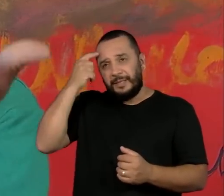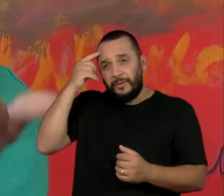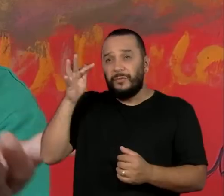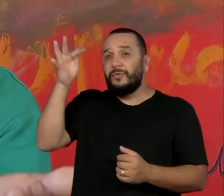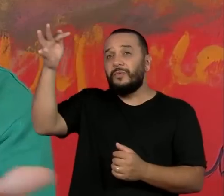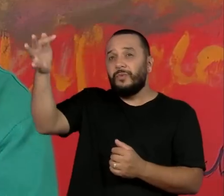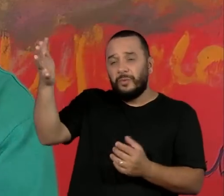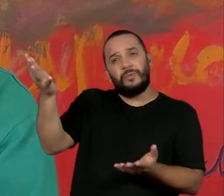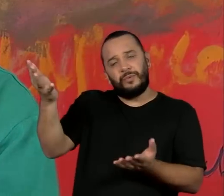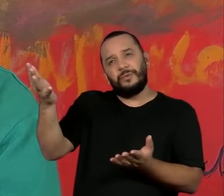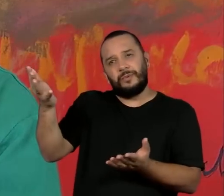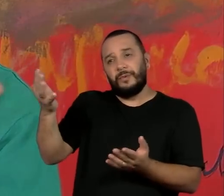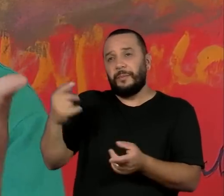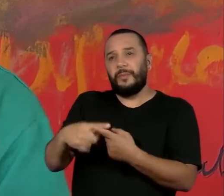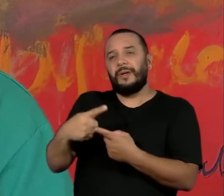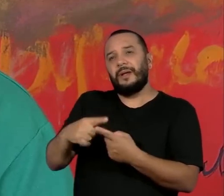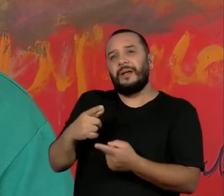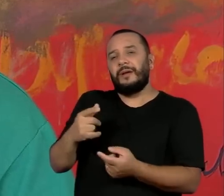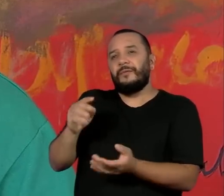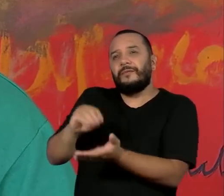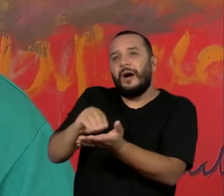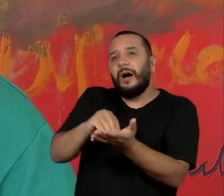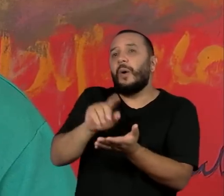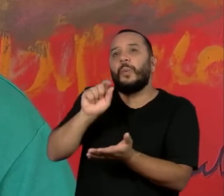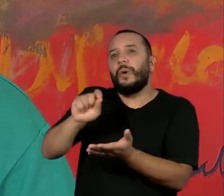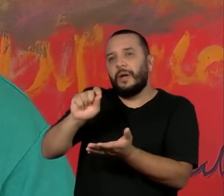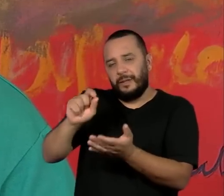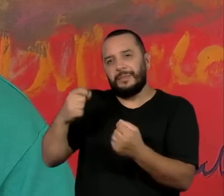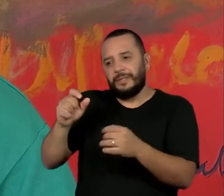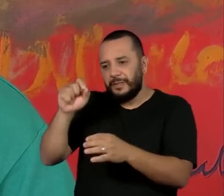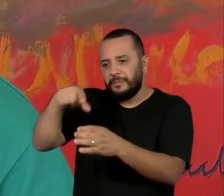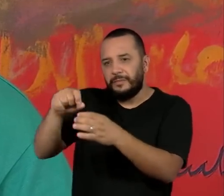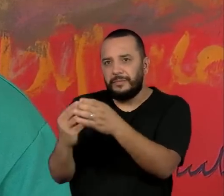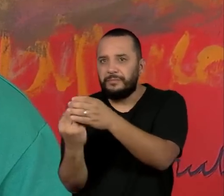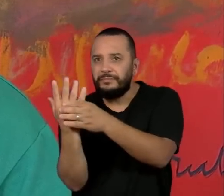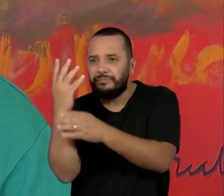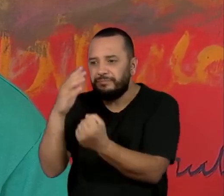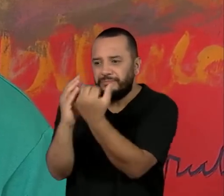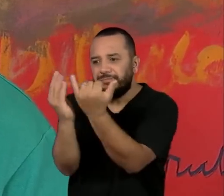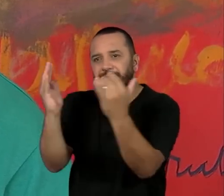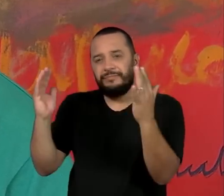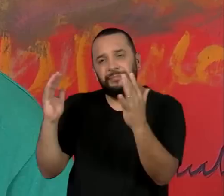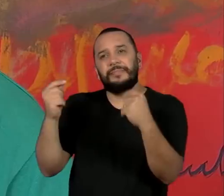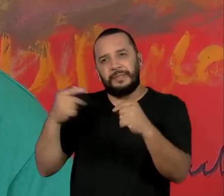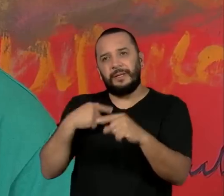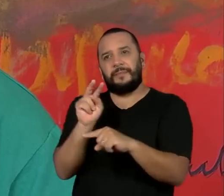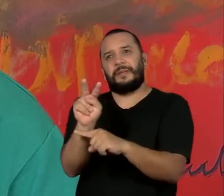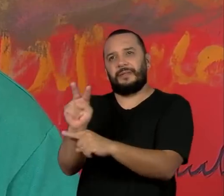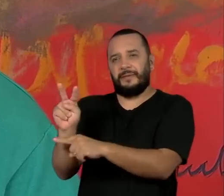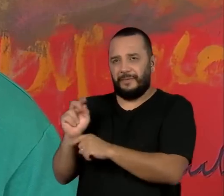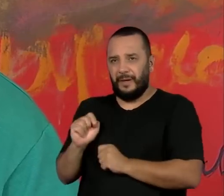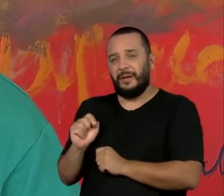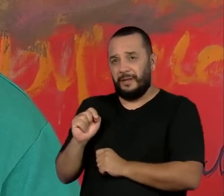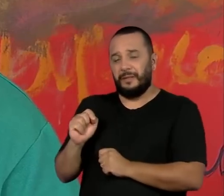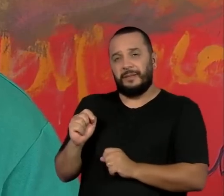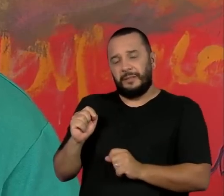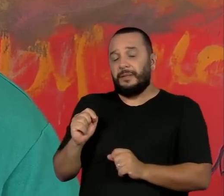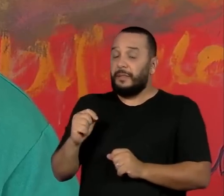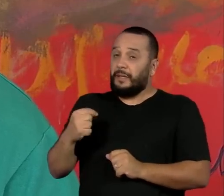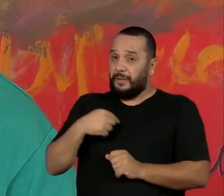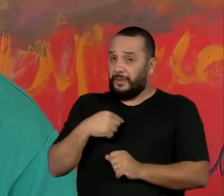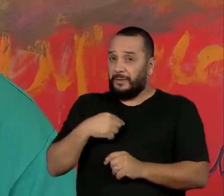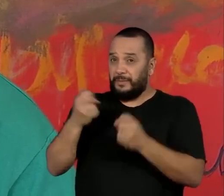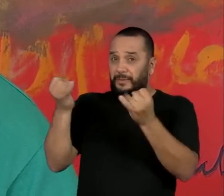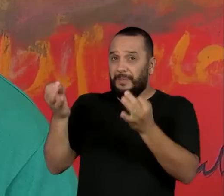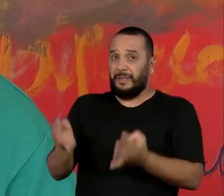para pensar no futuro. Aí dá mais animação da gente preservar, né? Porque sabe que é o que eu estava falando no meu caso, porque